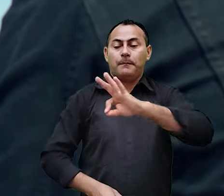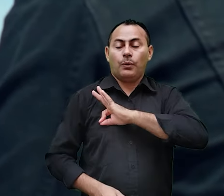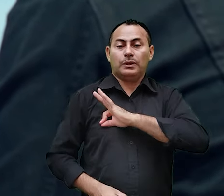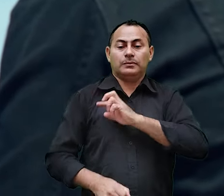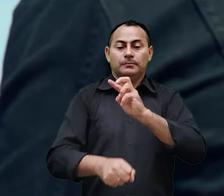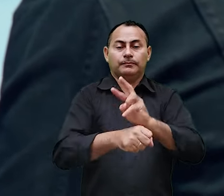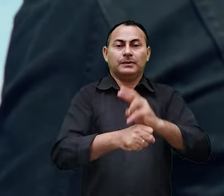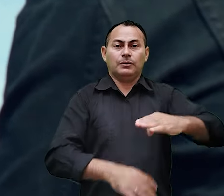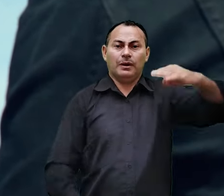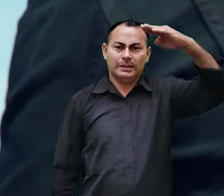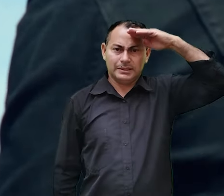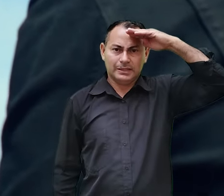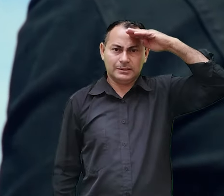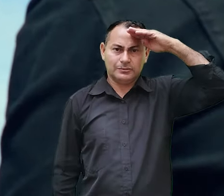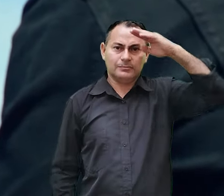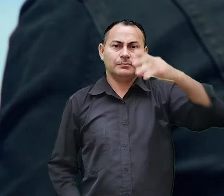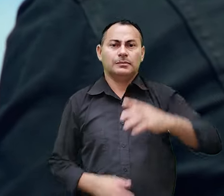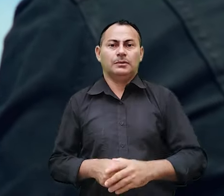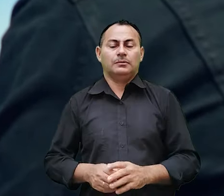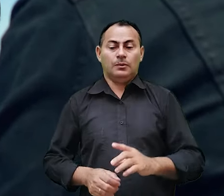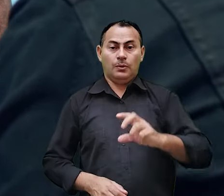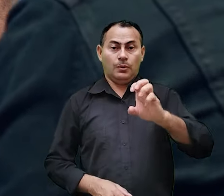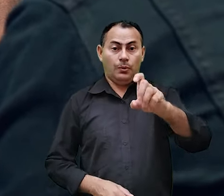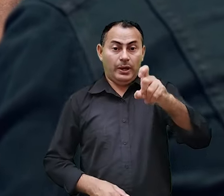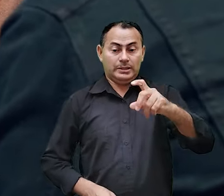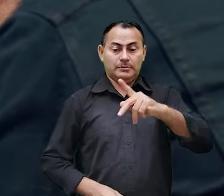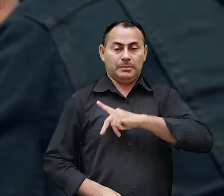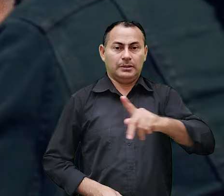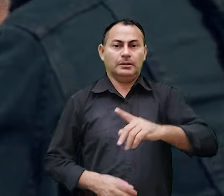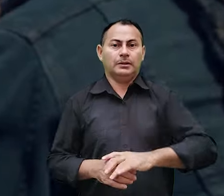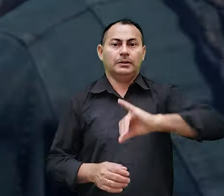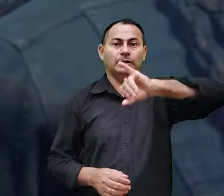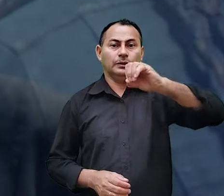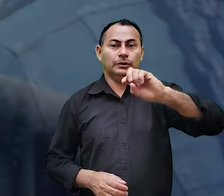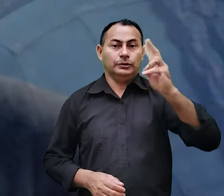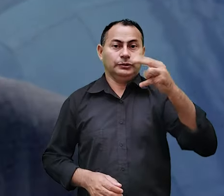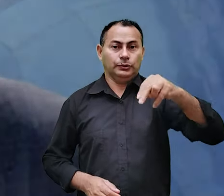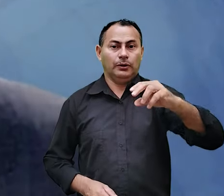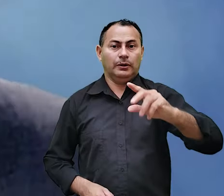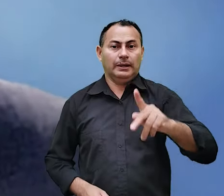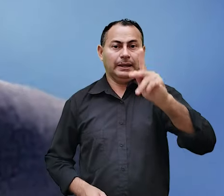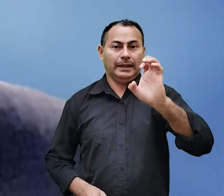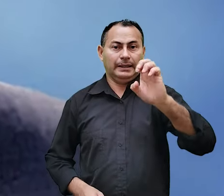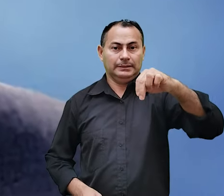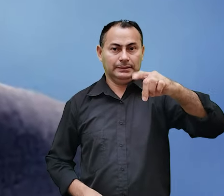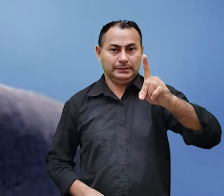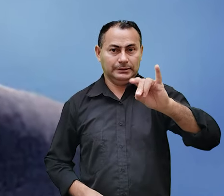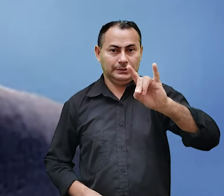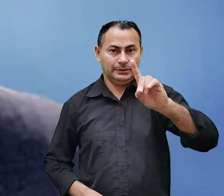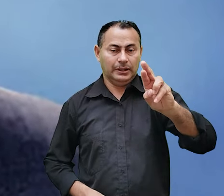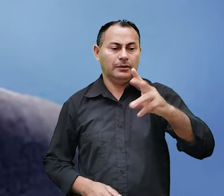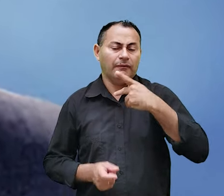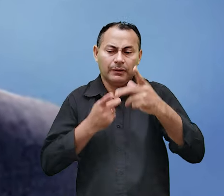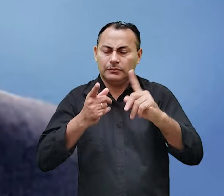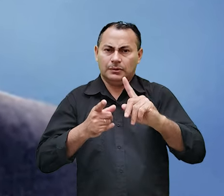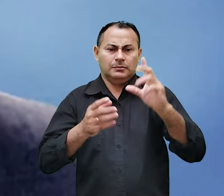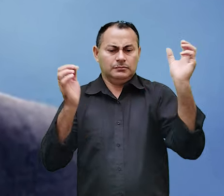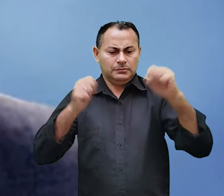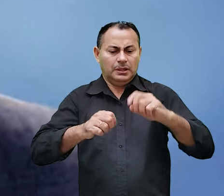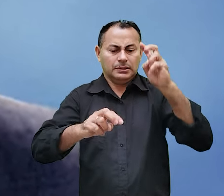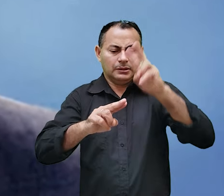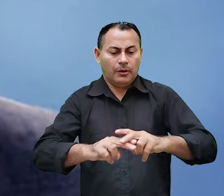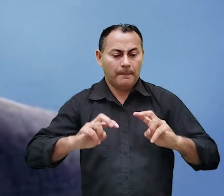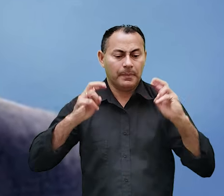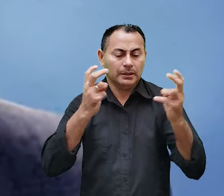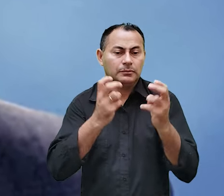da polícia e do exército. O ex-presidente dos Estados Unidos, John Kennedy, afirmou certa vez: "Não